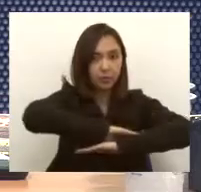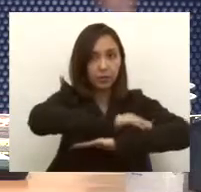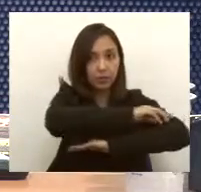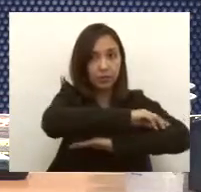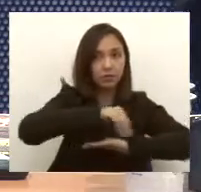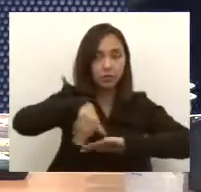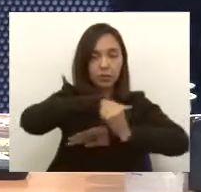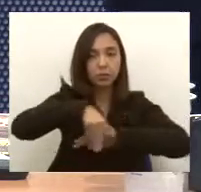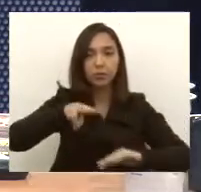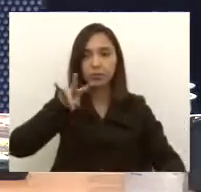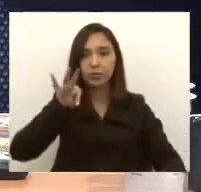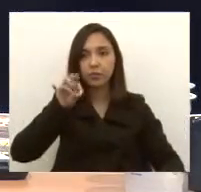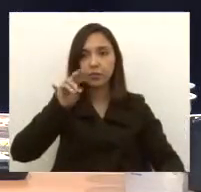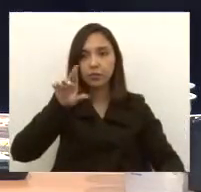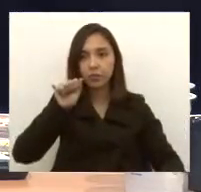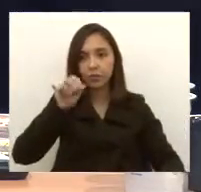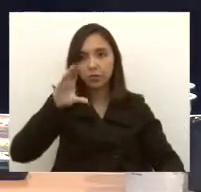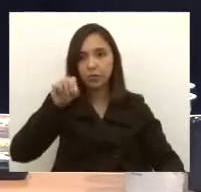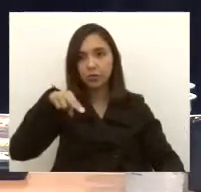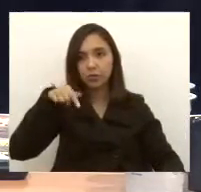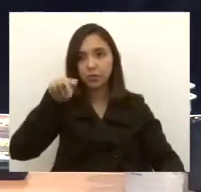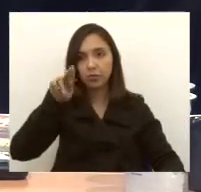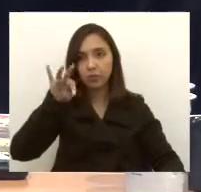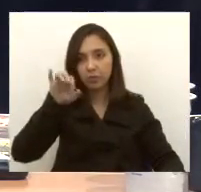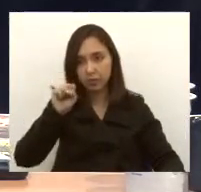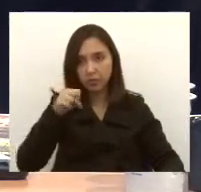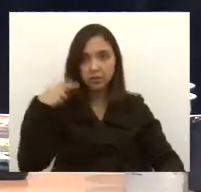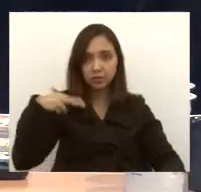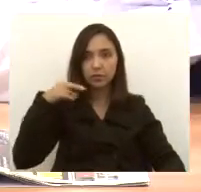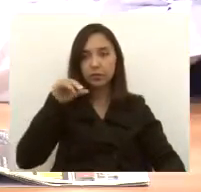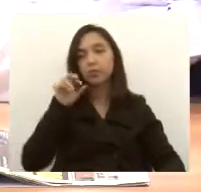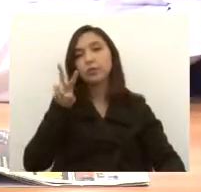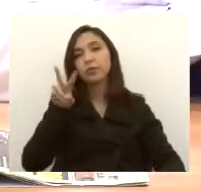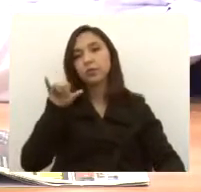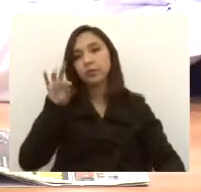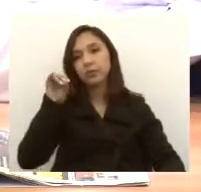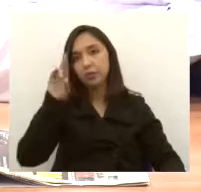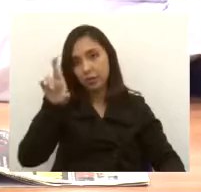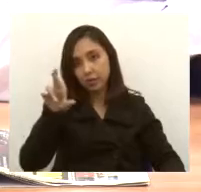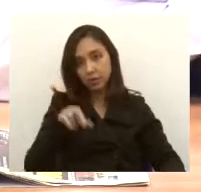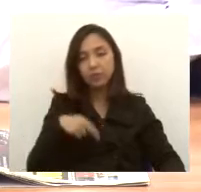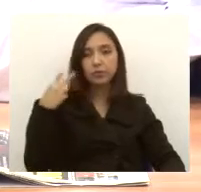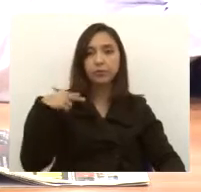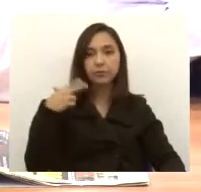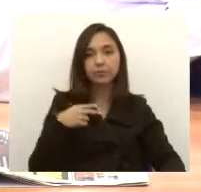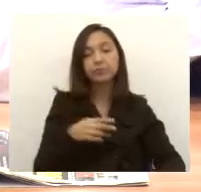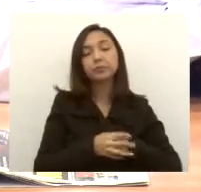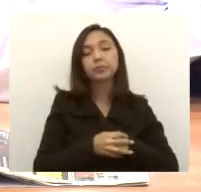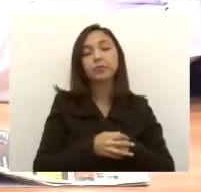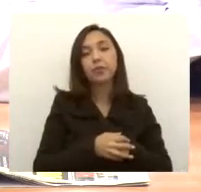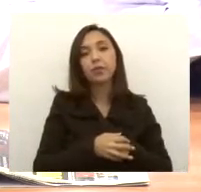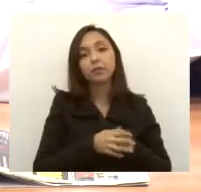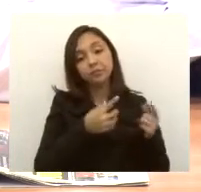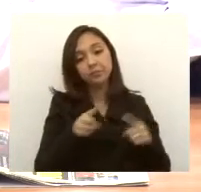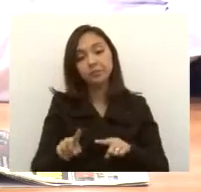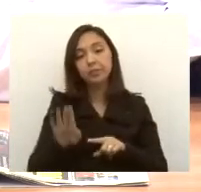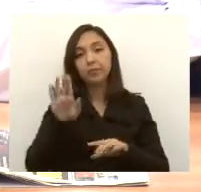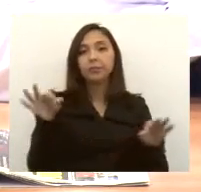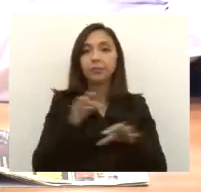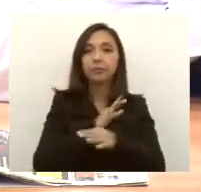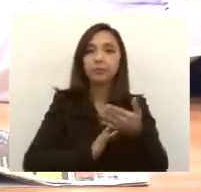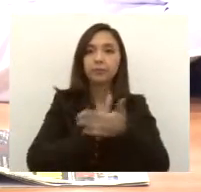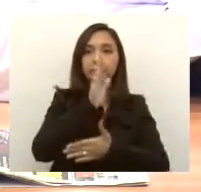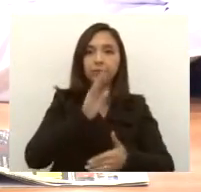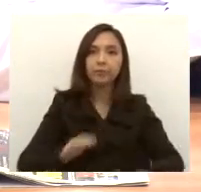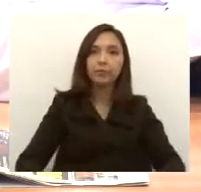da Conquista, no Jardim Presidente Dutra, autor Dr. Vida Farmácia. Em discussão, encerrada a discussão e votação. Os vereadores foram as pendentes comissão, os contratos manifestos. Encerrada a votação,